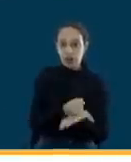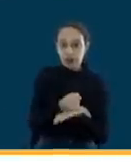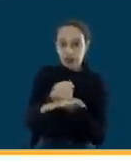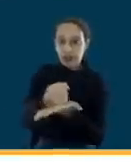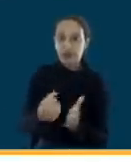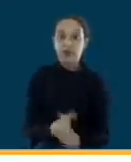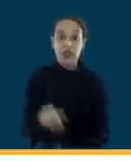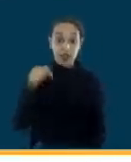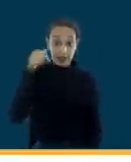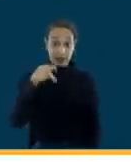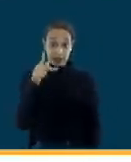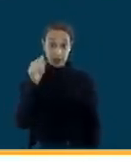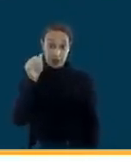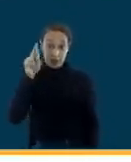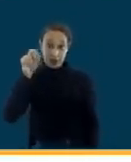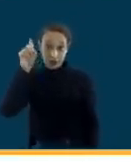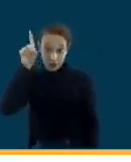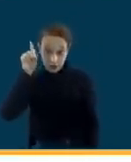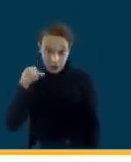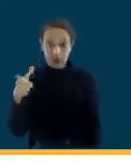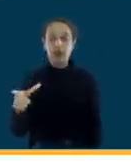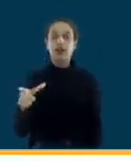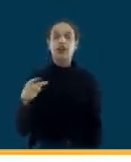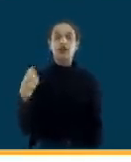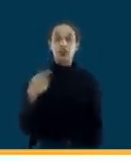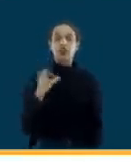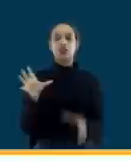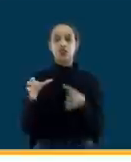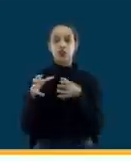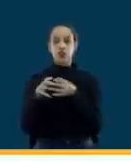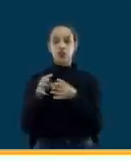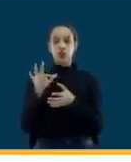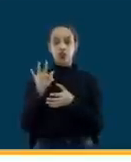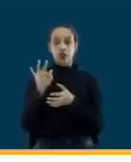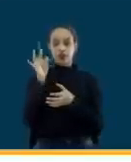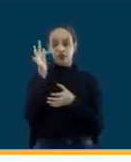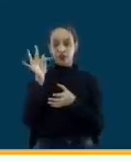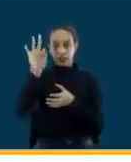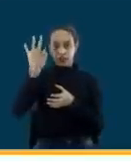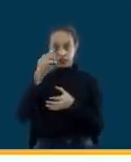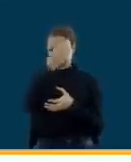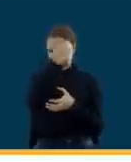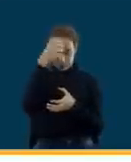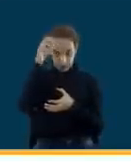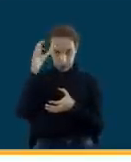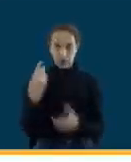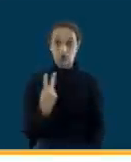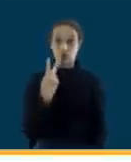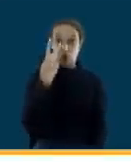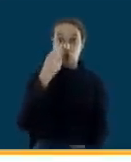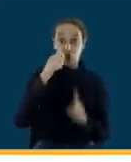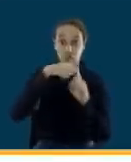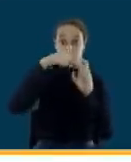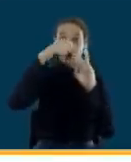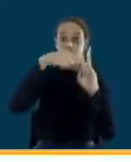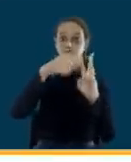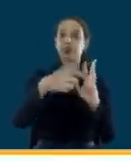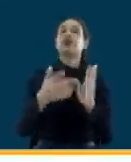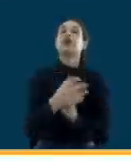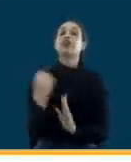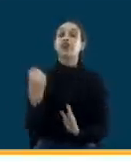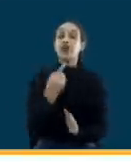FAMEP, que é a Federação dos Municípios, em que nós, durante 2 meses, vamos prestar uma assessoria